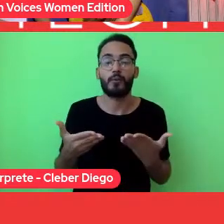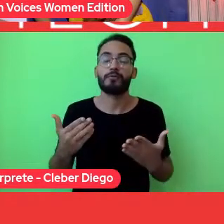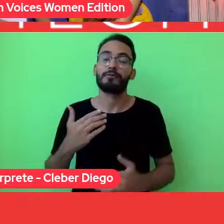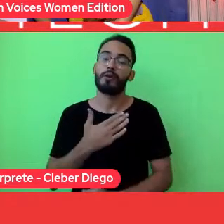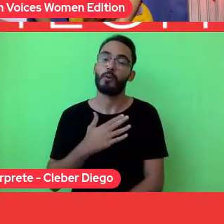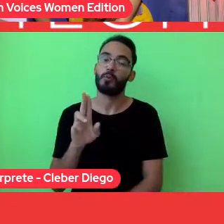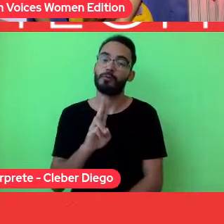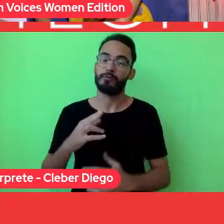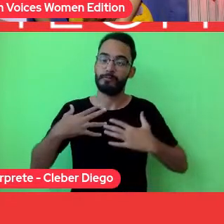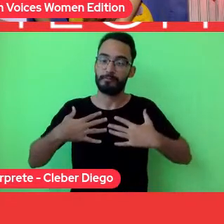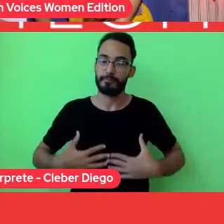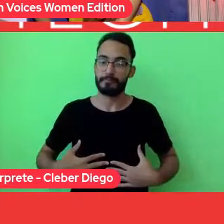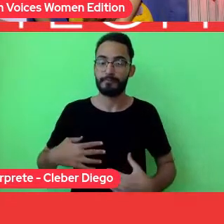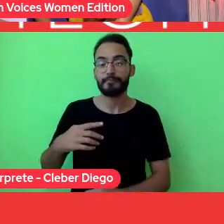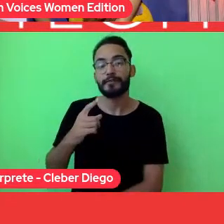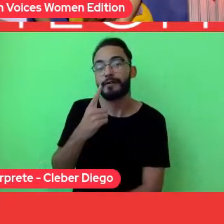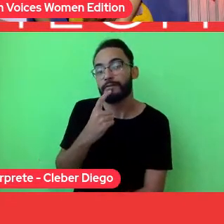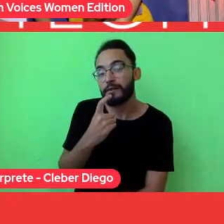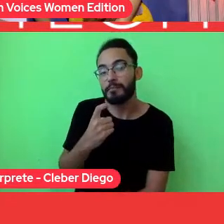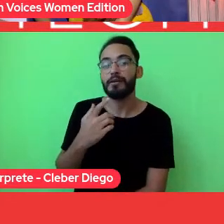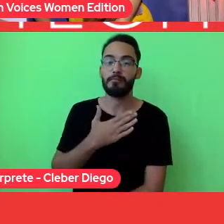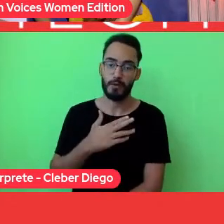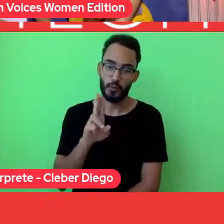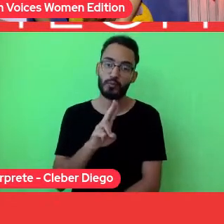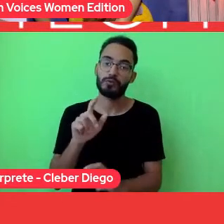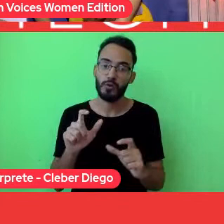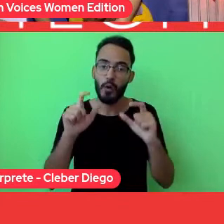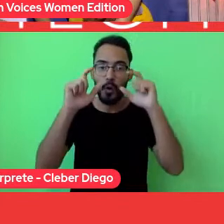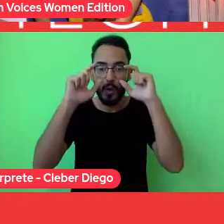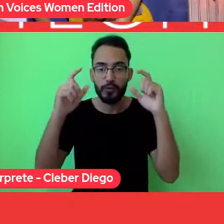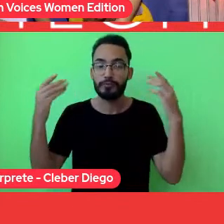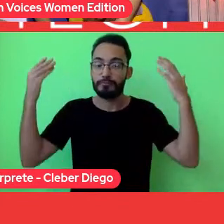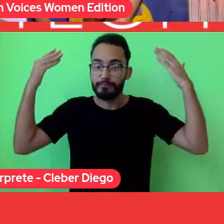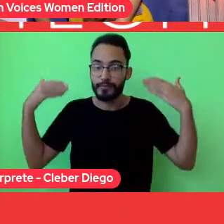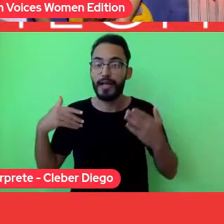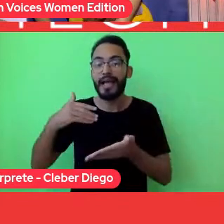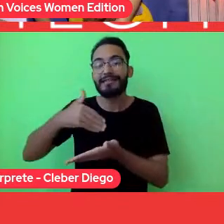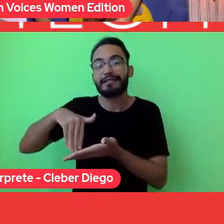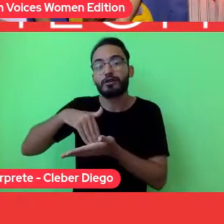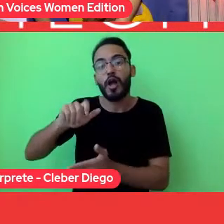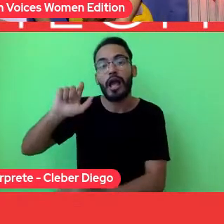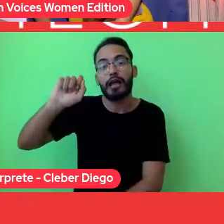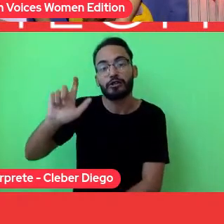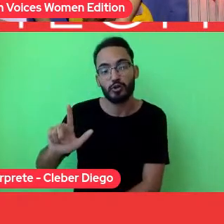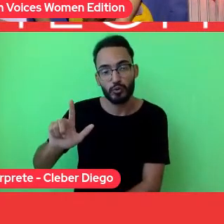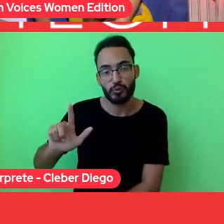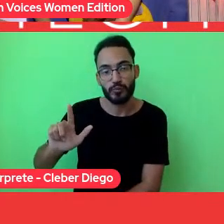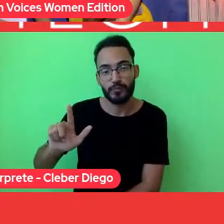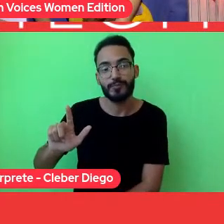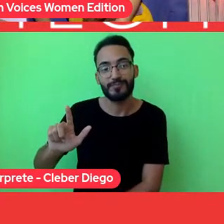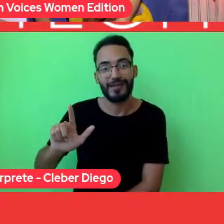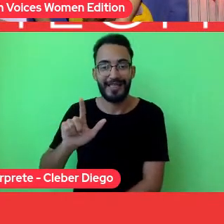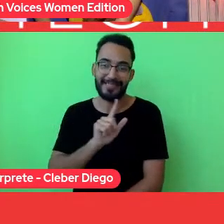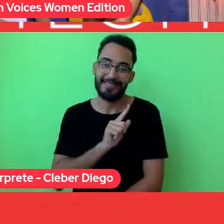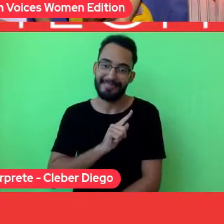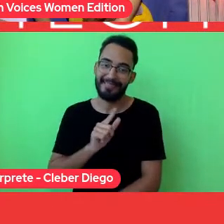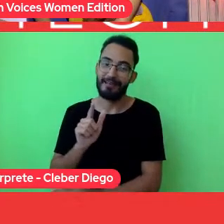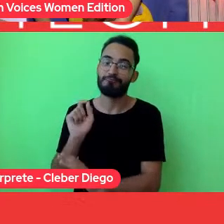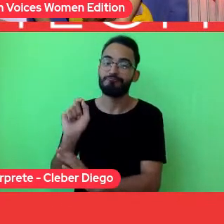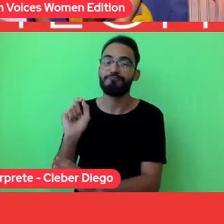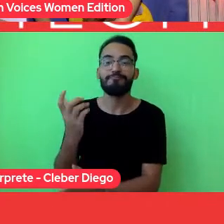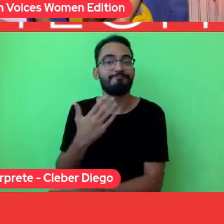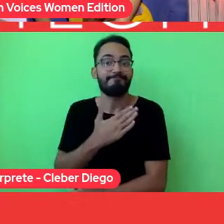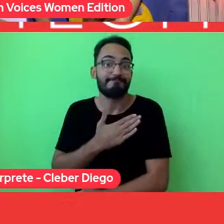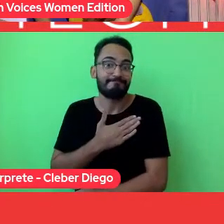camiseta vermelha, também uso óculos, o meu fundo aqui é um escritório azul, já traz um pouquinho aqui dos meus